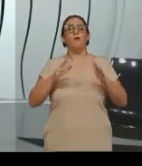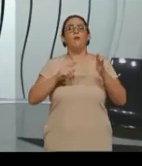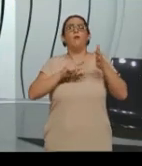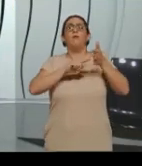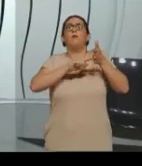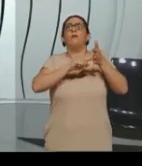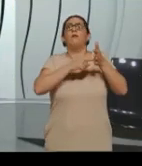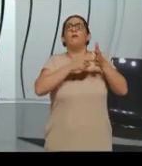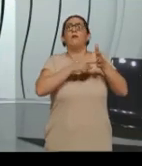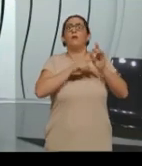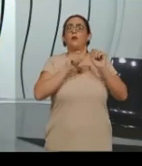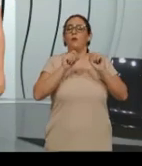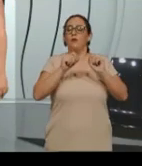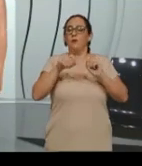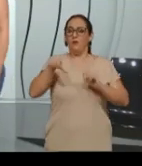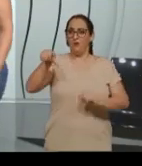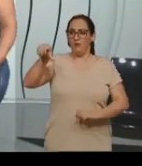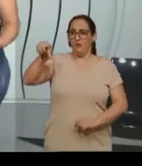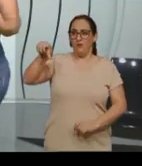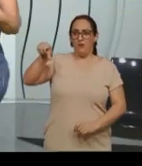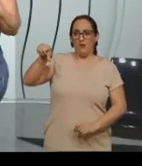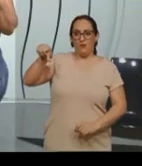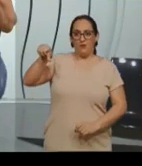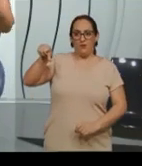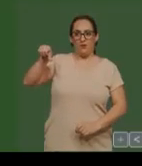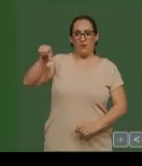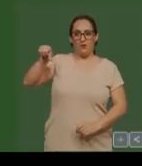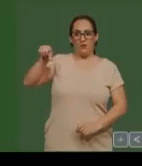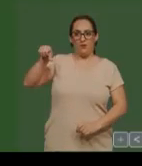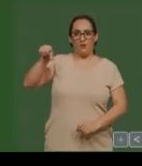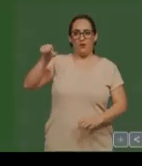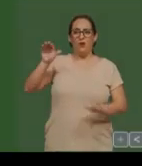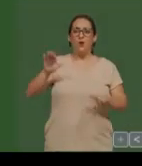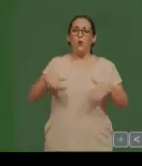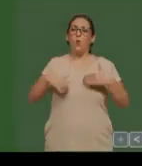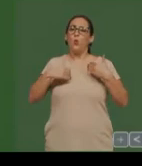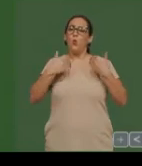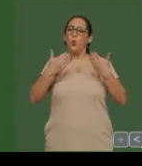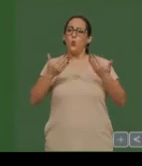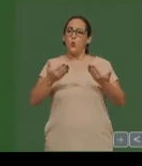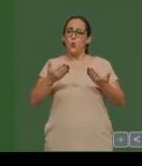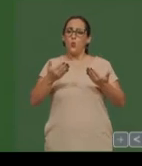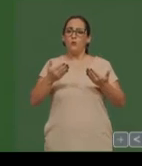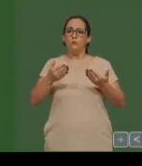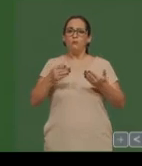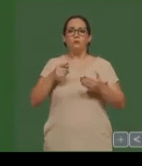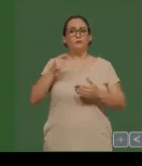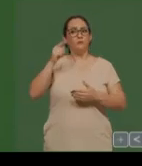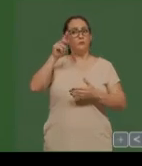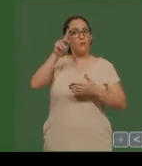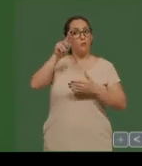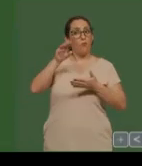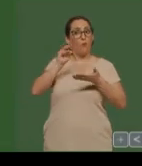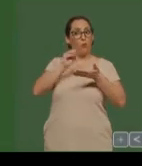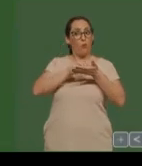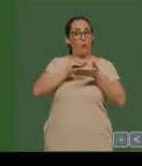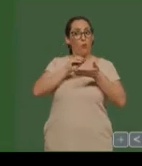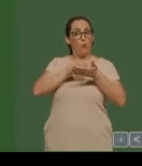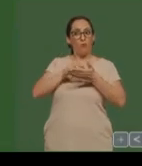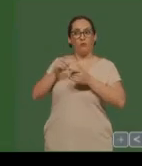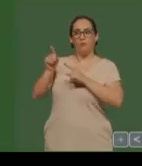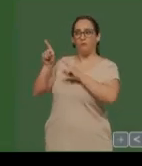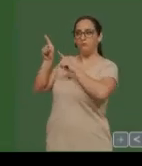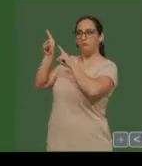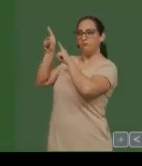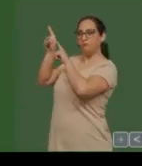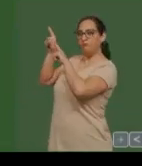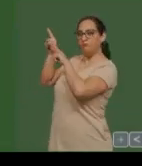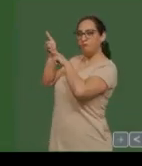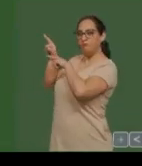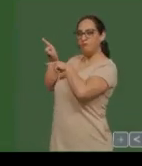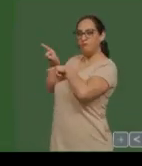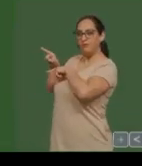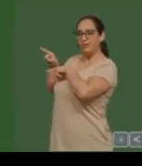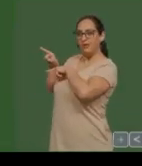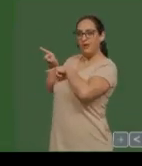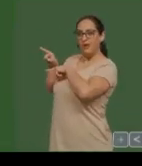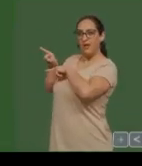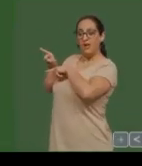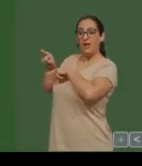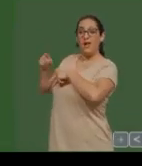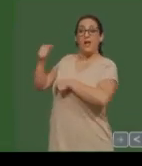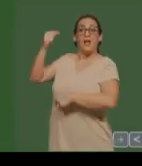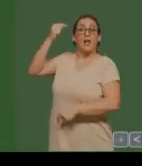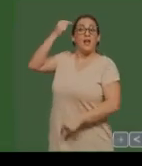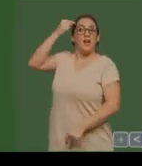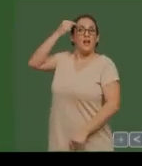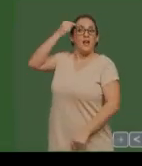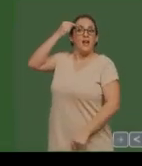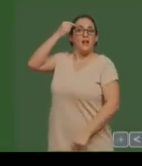243 vezes 9. Quando você monta essa conta, né, e decompõe, você no cálculo